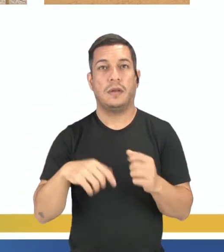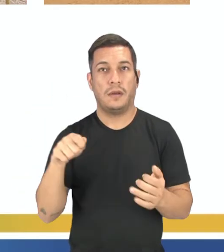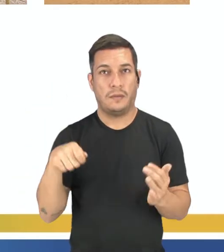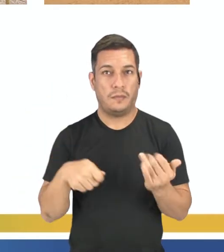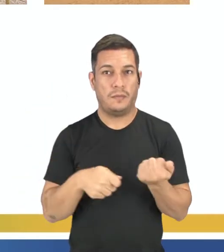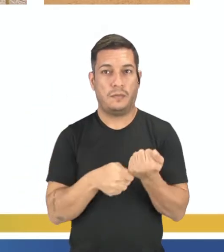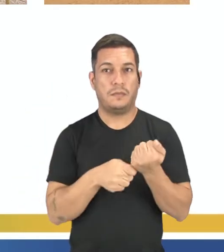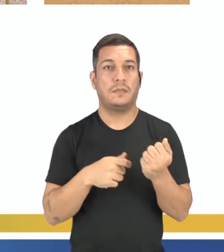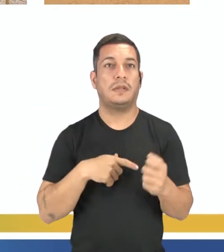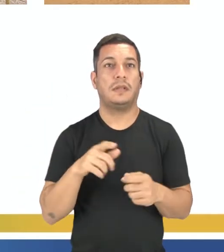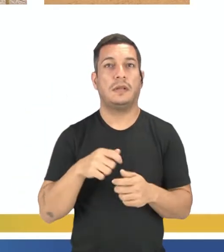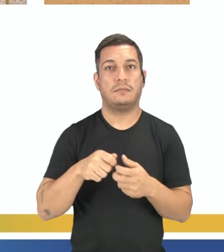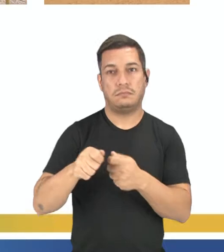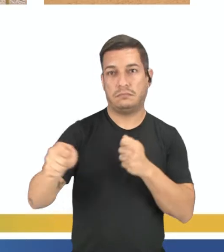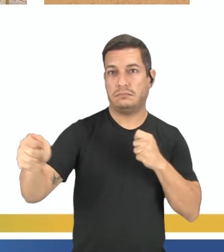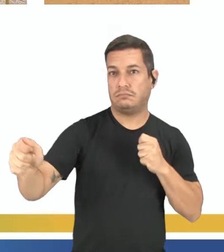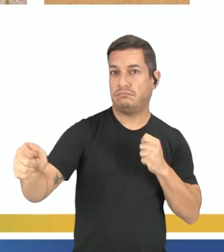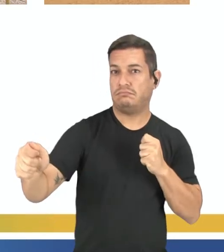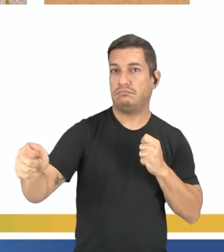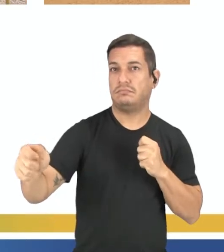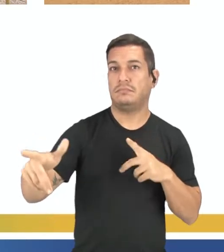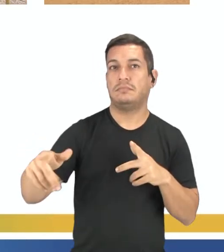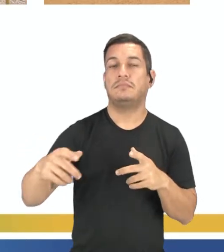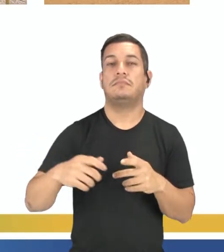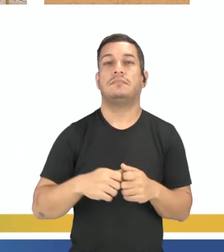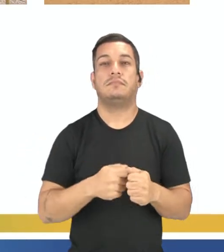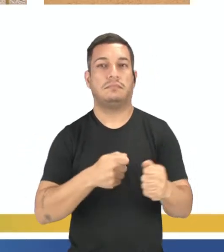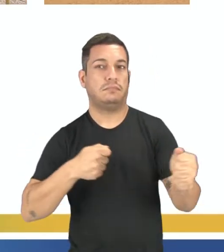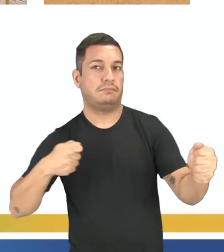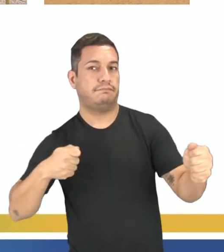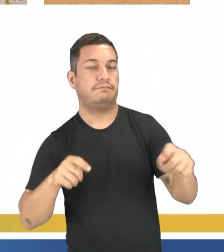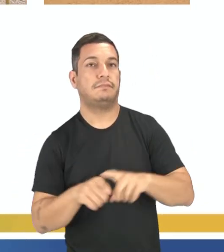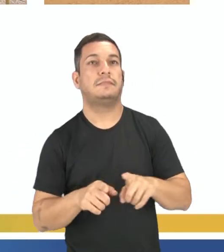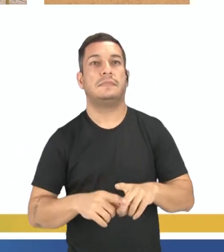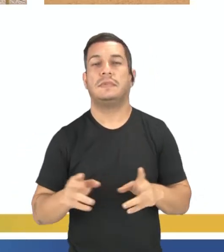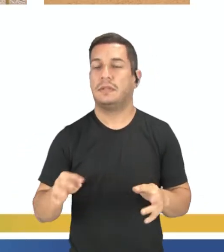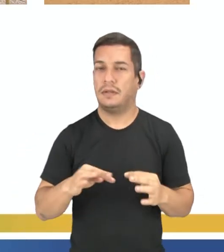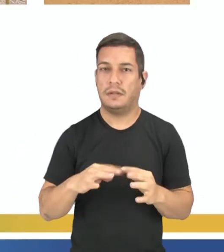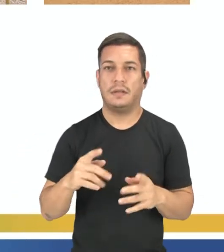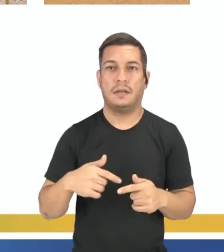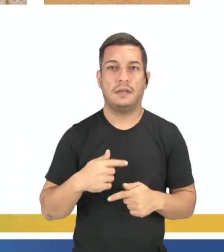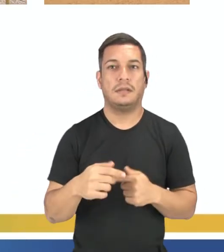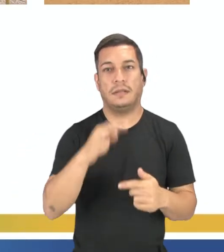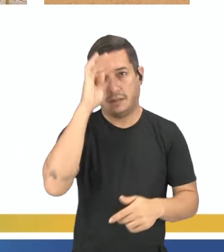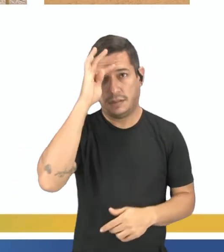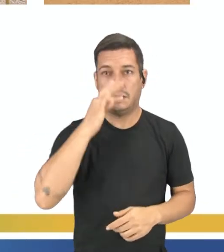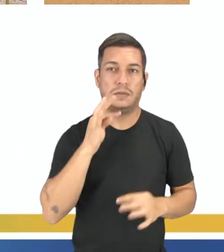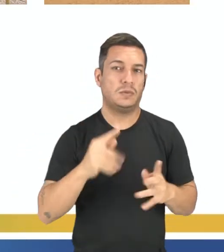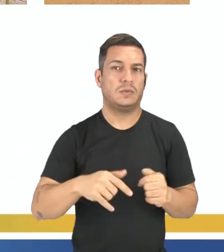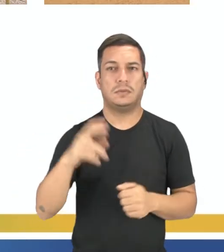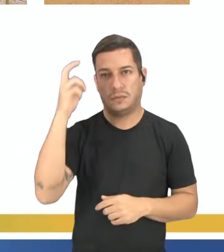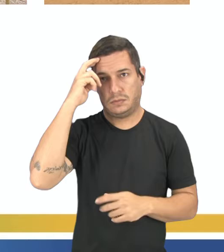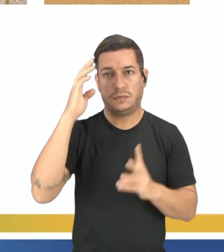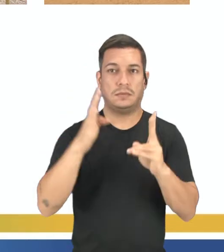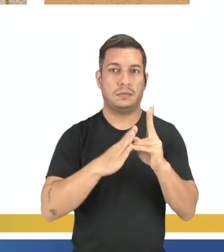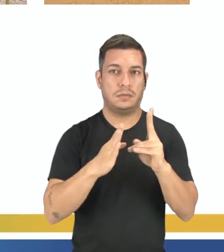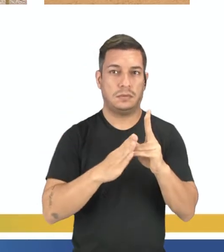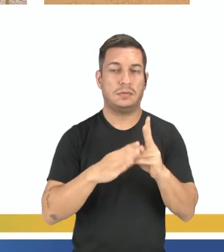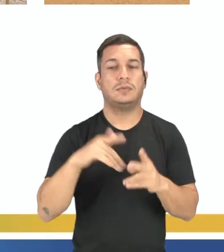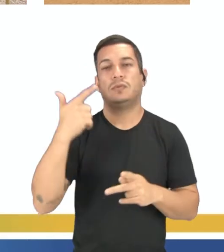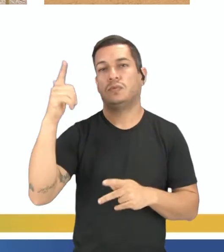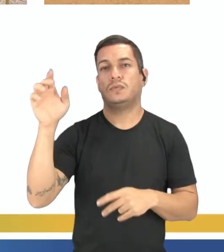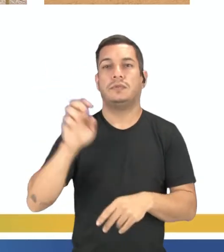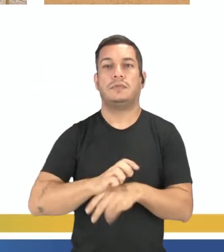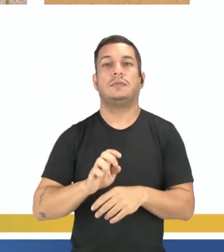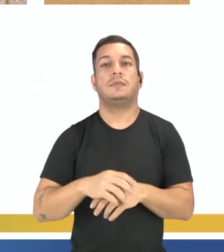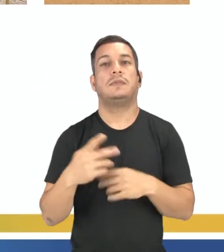no palito. A gente tem o arco e flecha, que é tradicional em todas as culturas indígenas, tanto dos